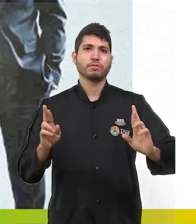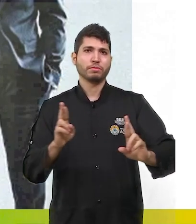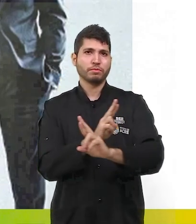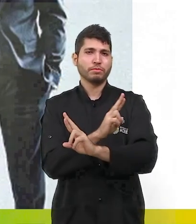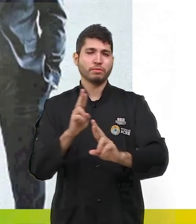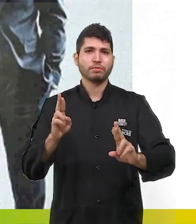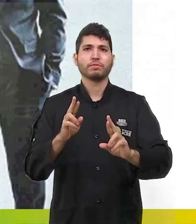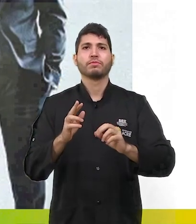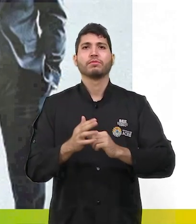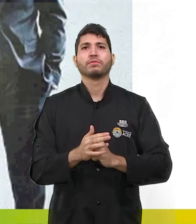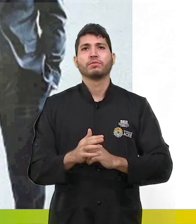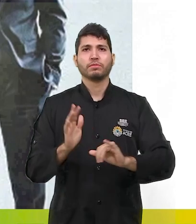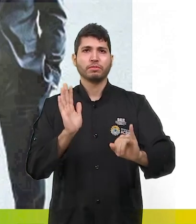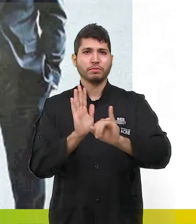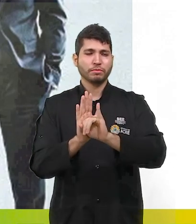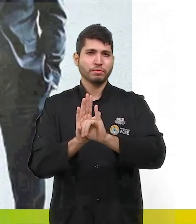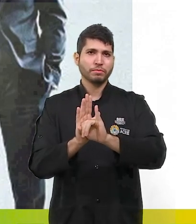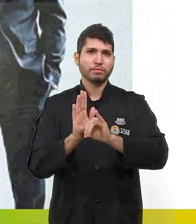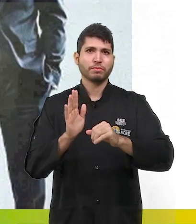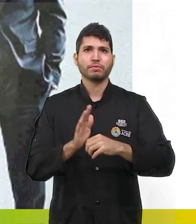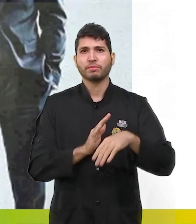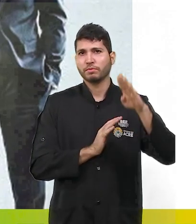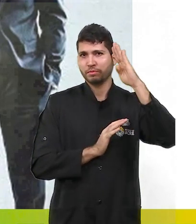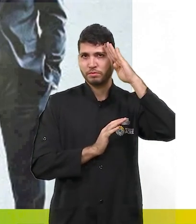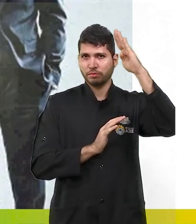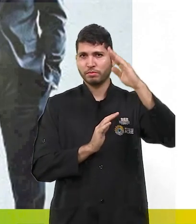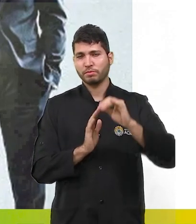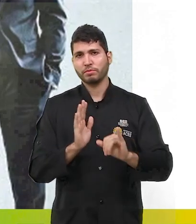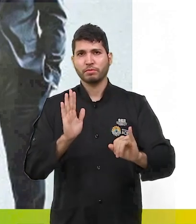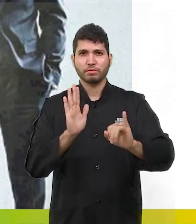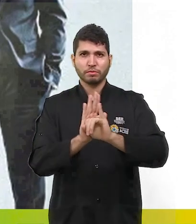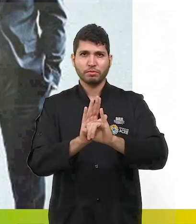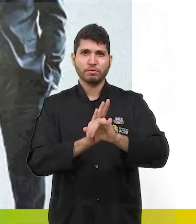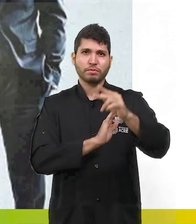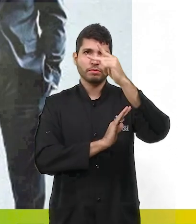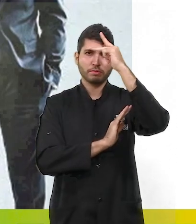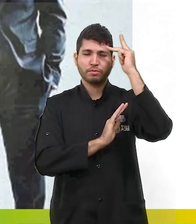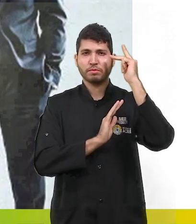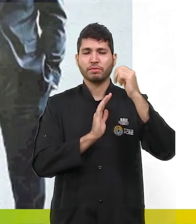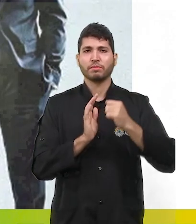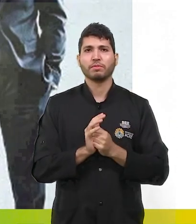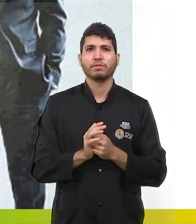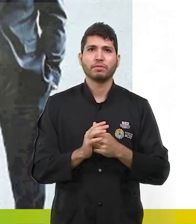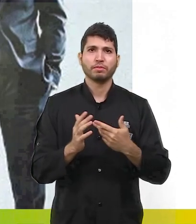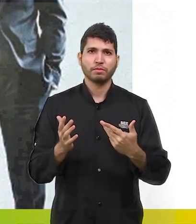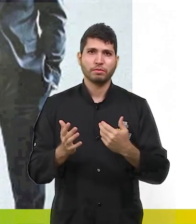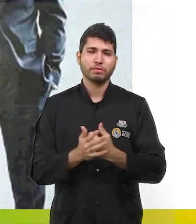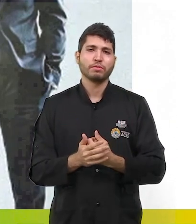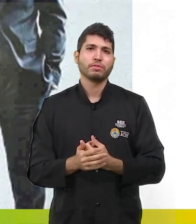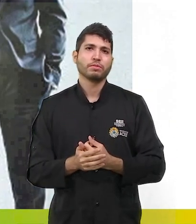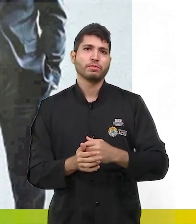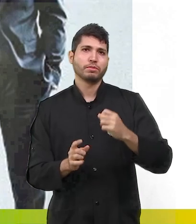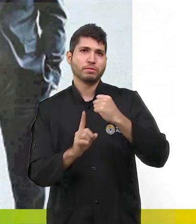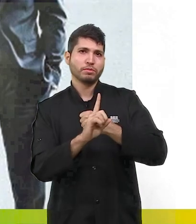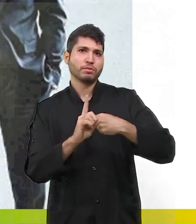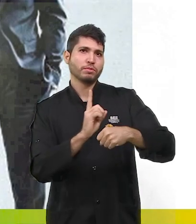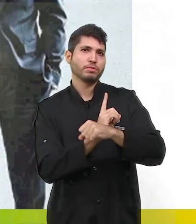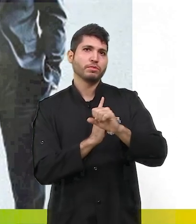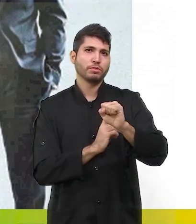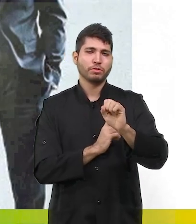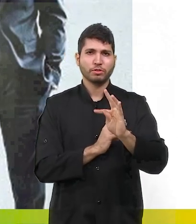associadas à identidade, principalmente à identidade pessoal, status social e também a questão